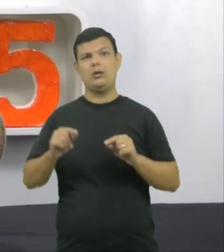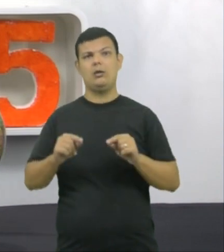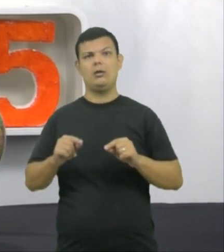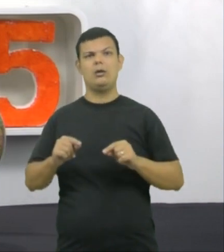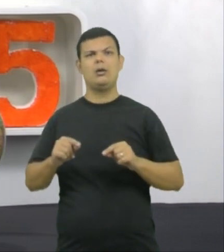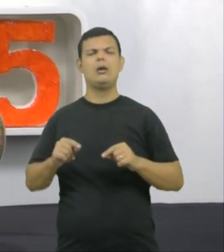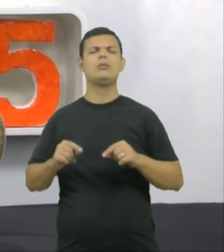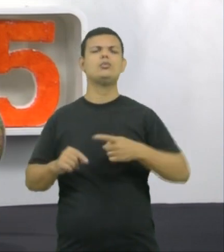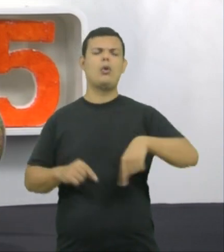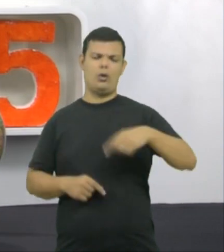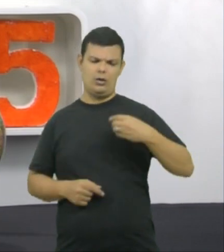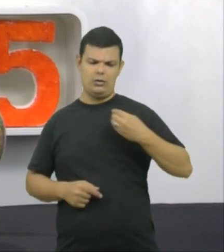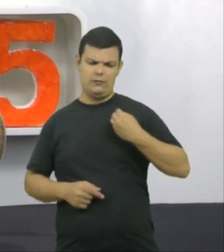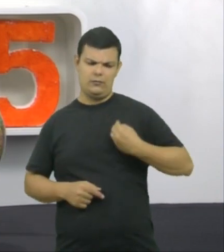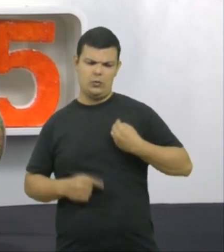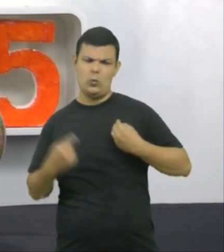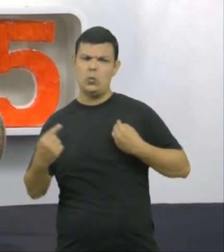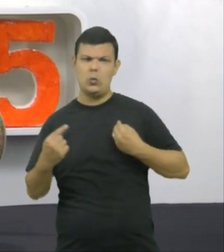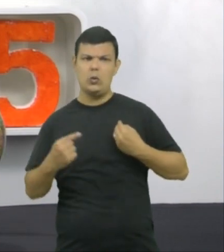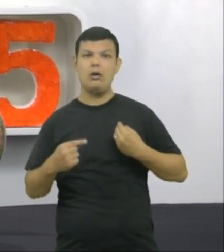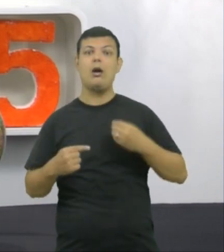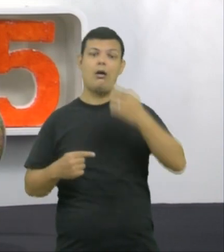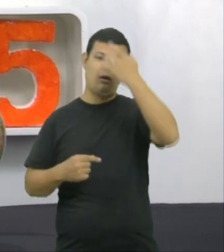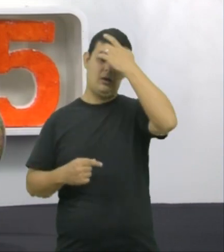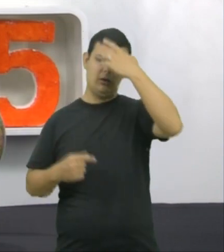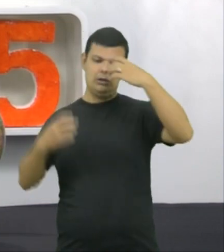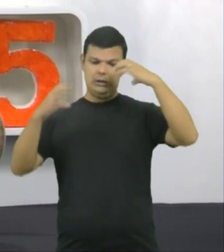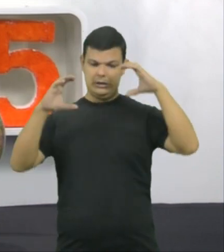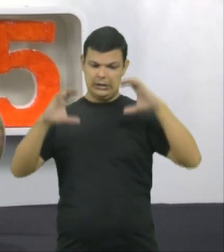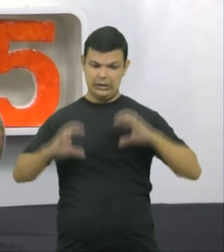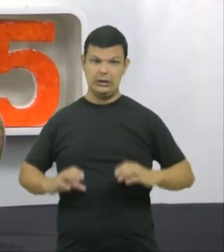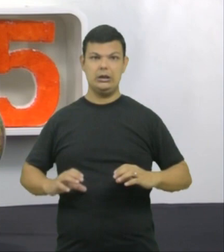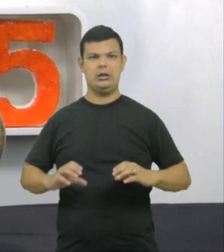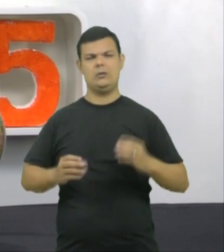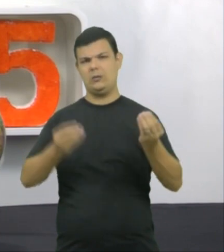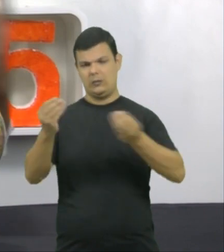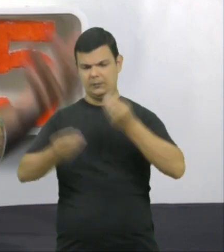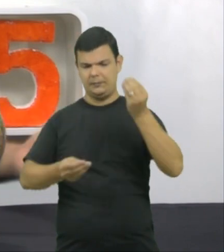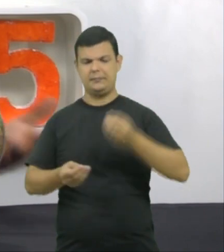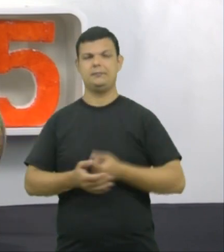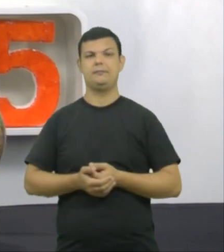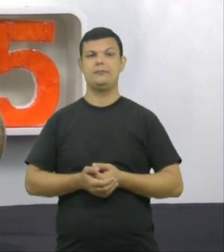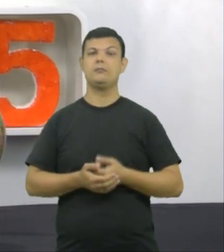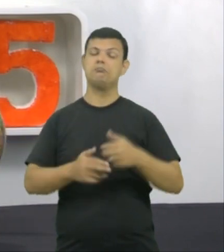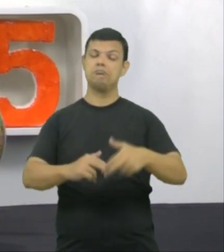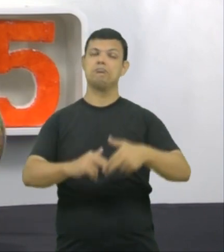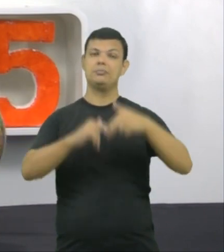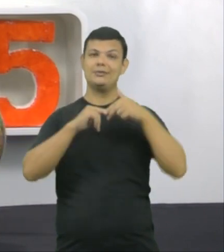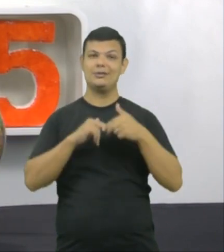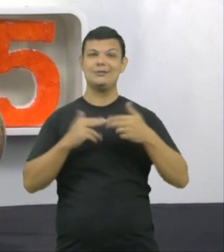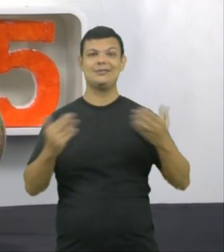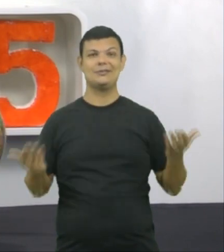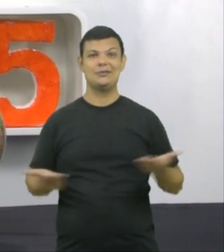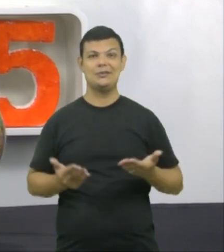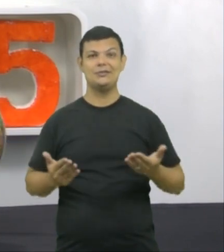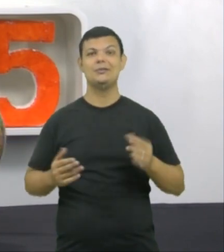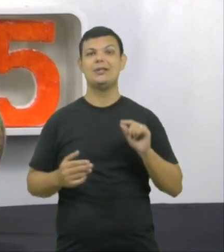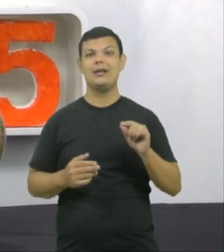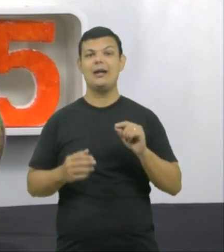aquilo que nós somos, né, cidadãos, nós temos que exercer essa cidadania. Então, justamente por isso, a nossa aula hoje vem falando